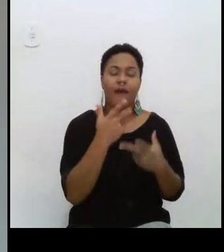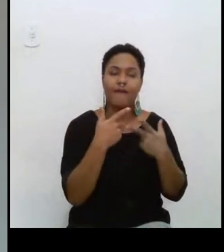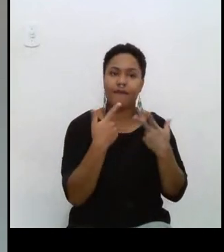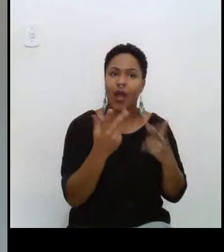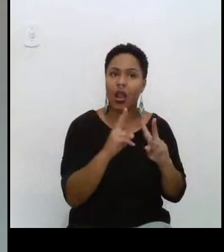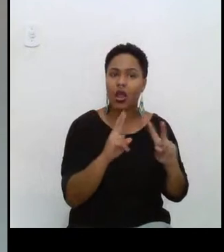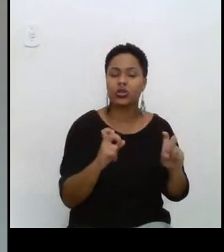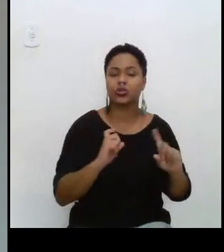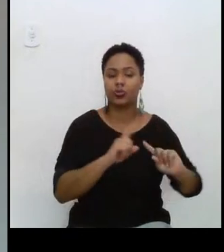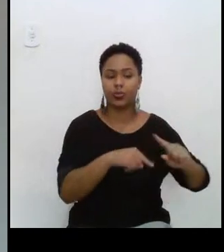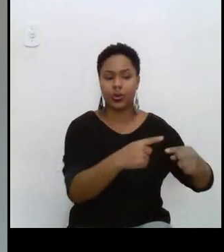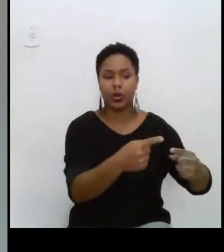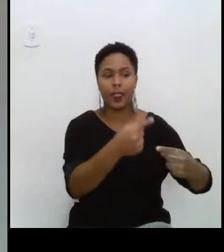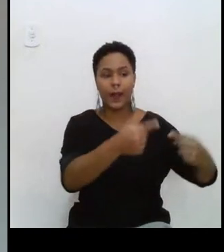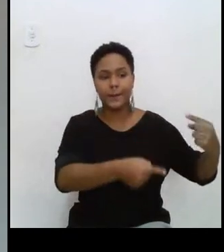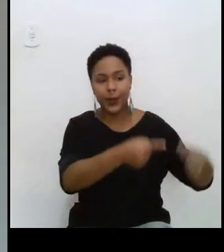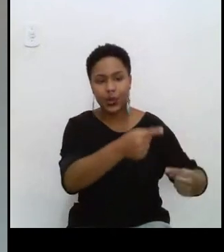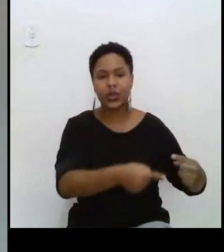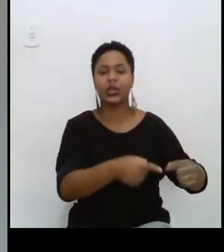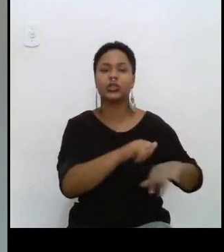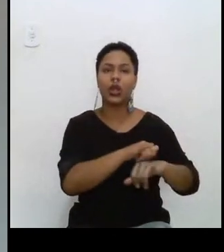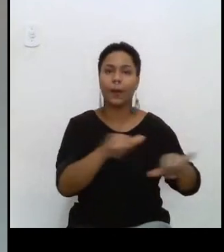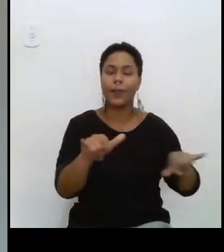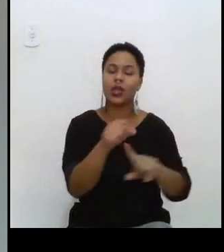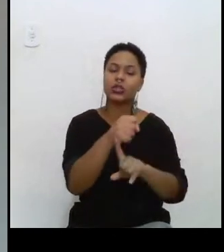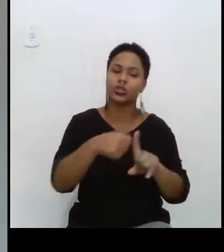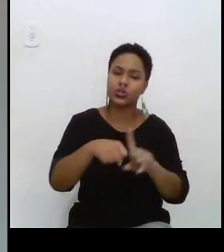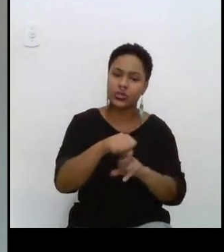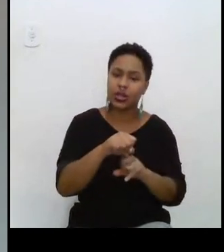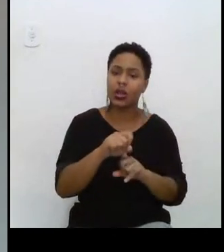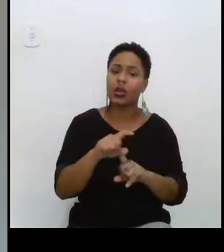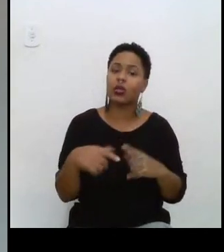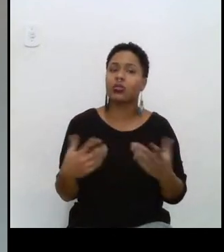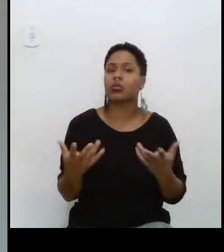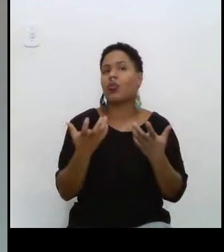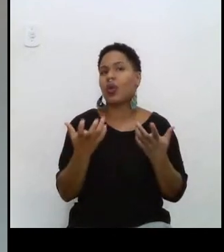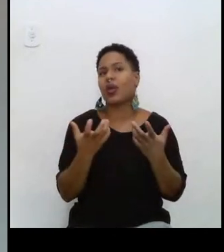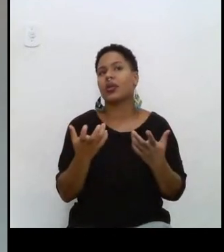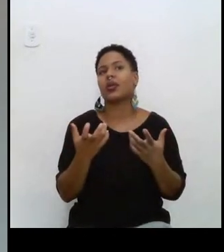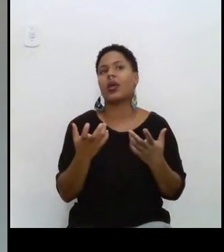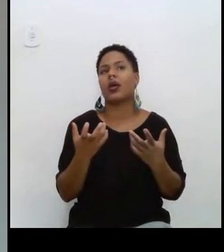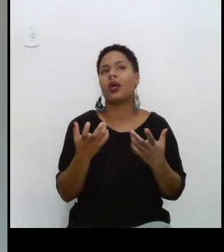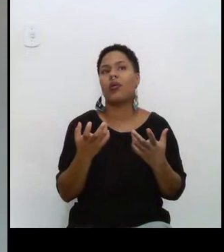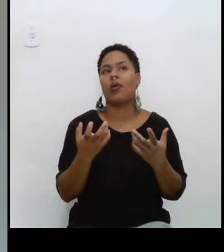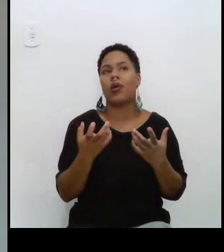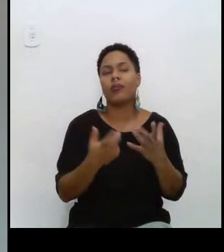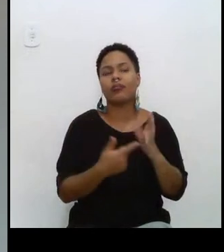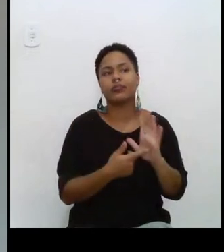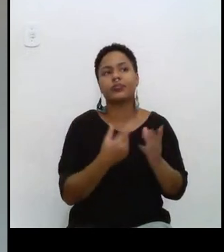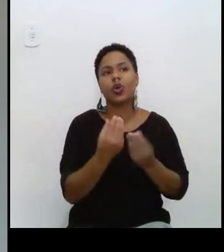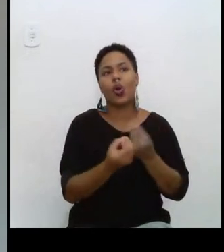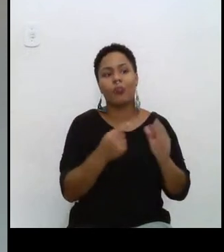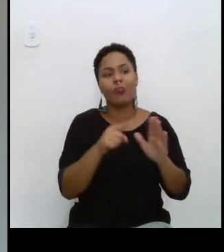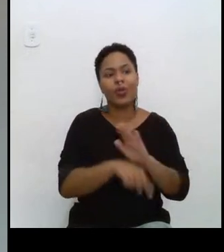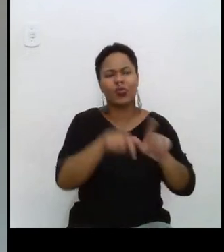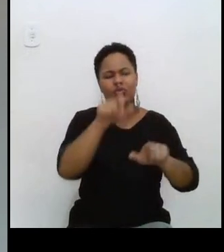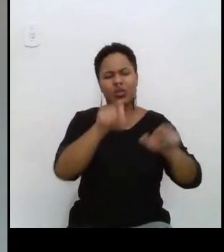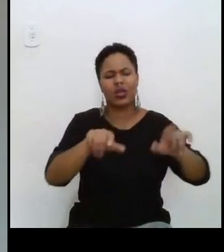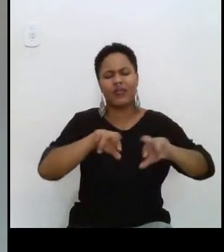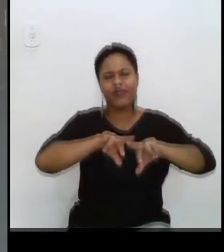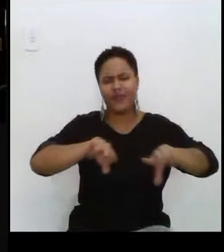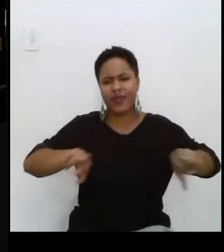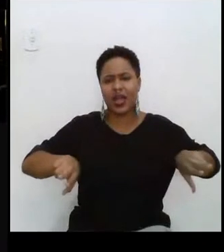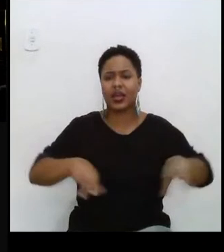as repercussões políticas e midiáticas sociais tão queria trazer a pergunta para a sentir pouco